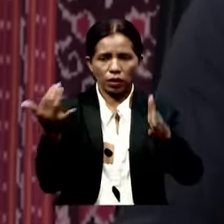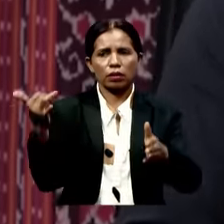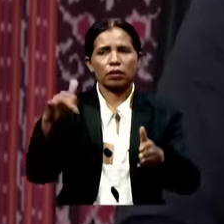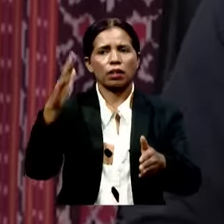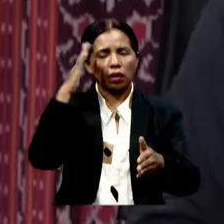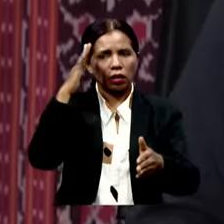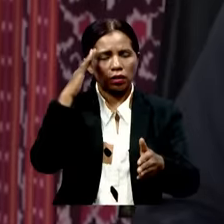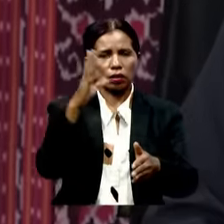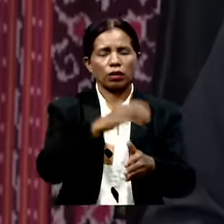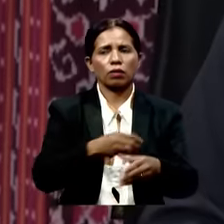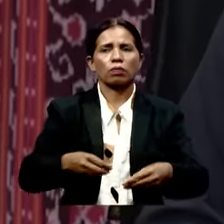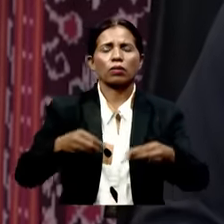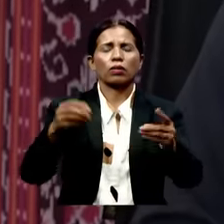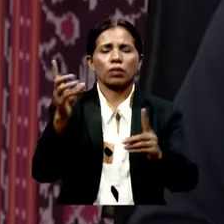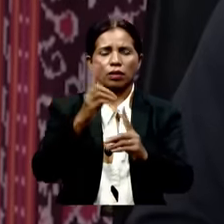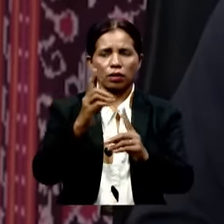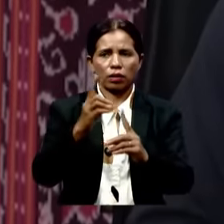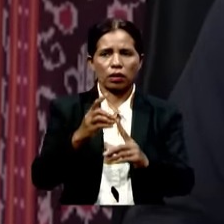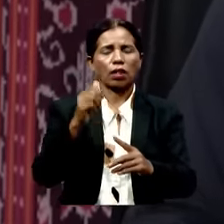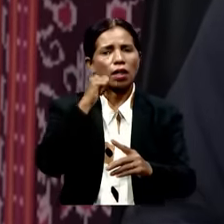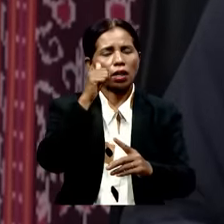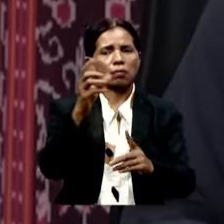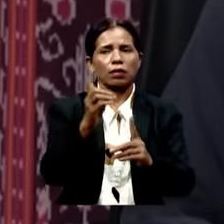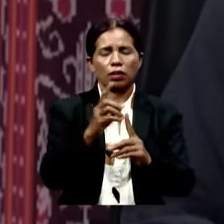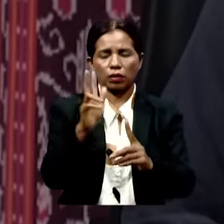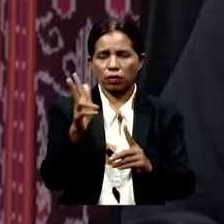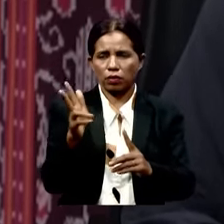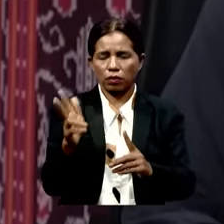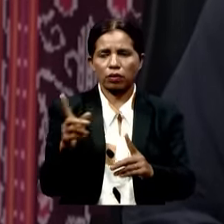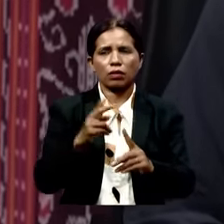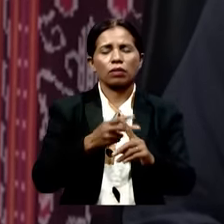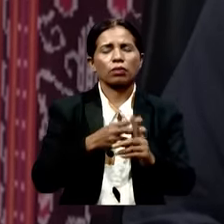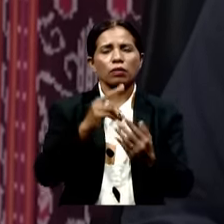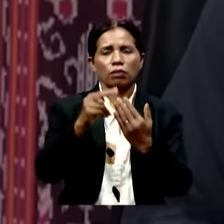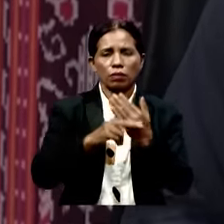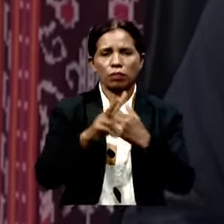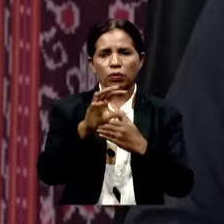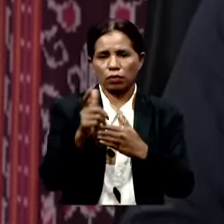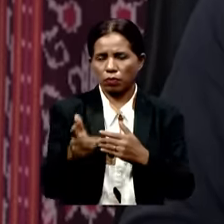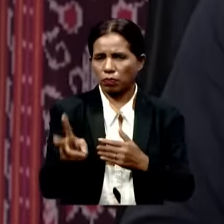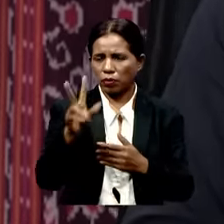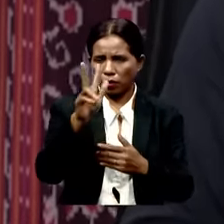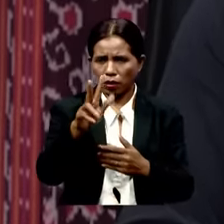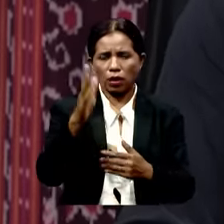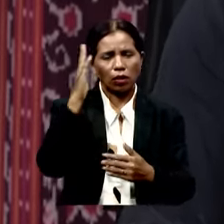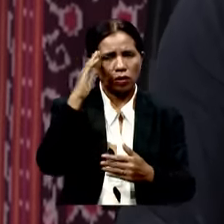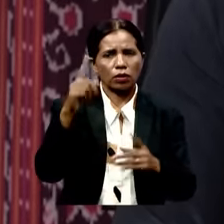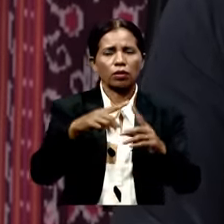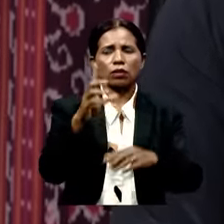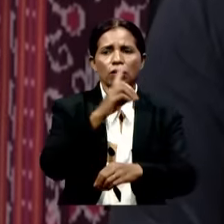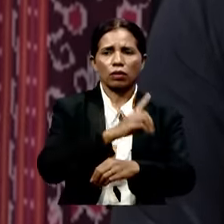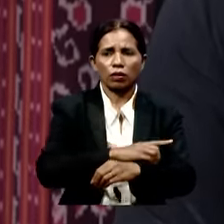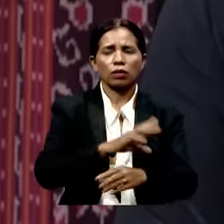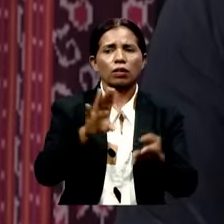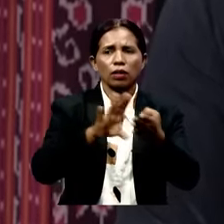kata tomada de posse ne atu acontece aban dia 30 de novembro 2023 e mos hanoi kata kohin loraik ne tuir